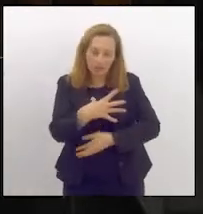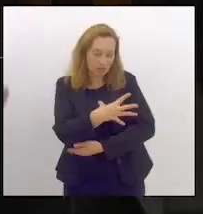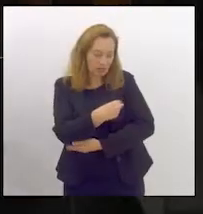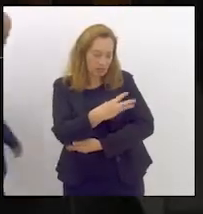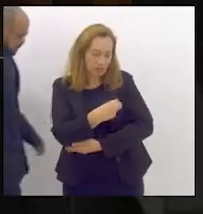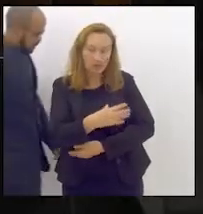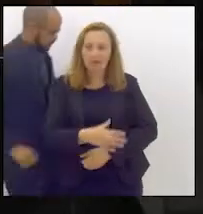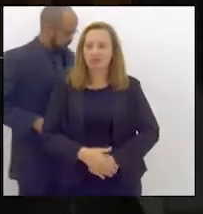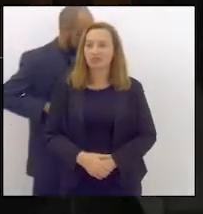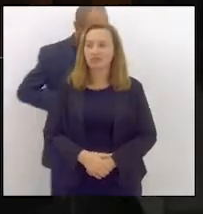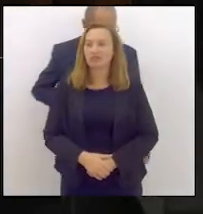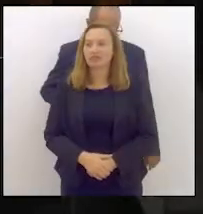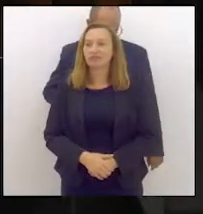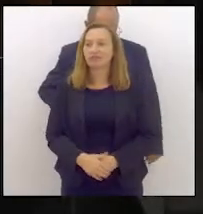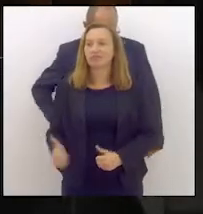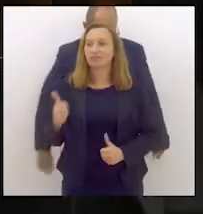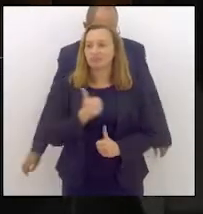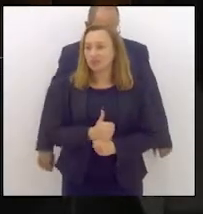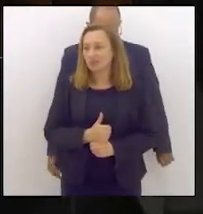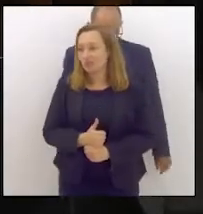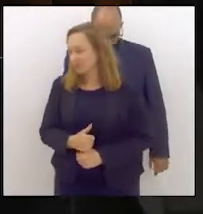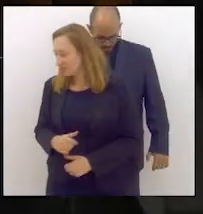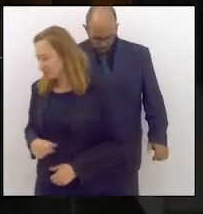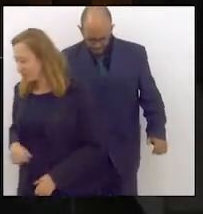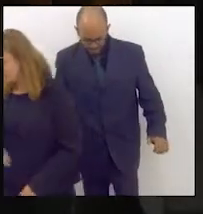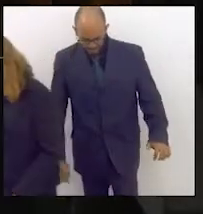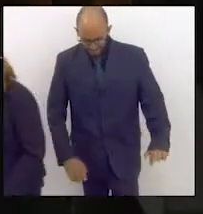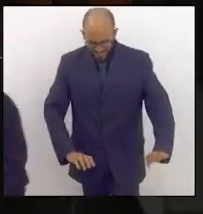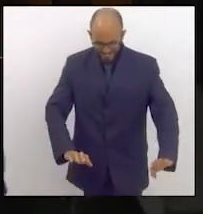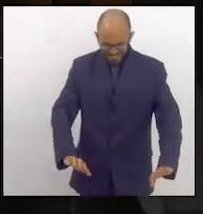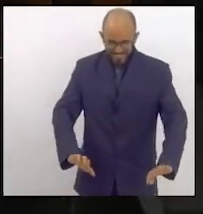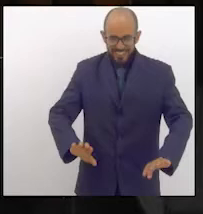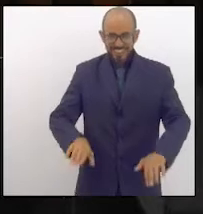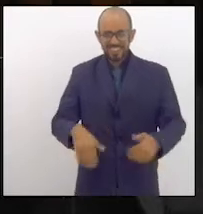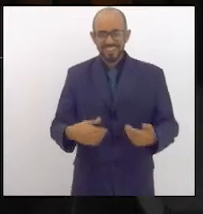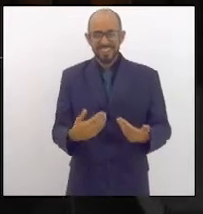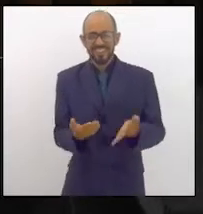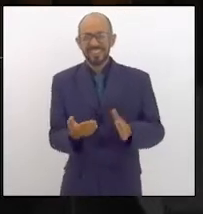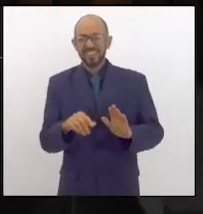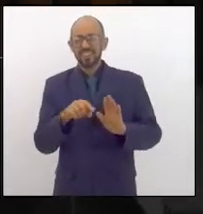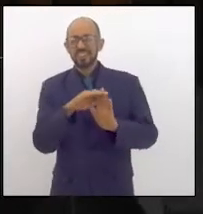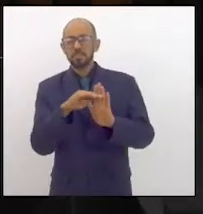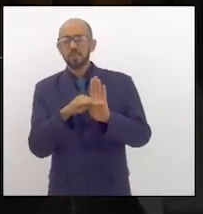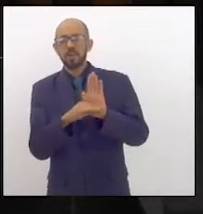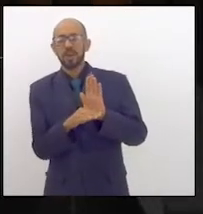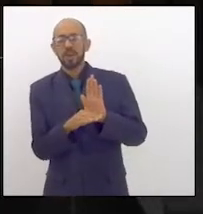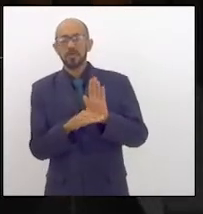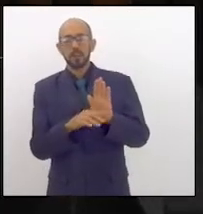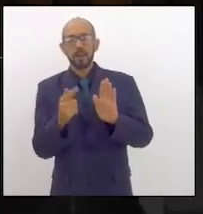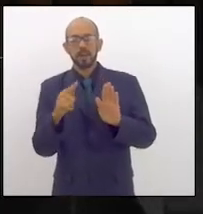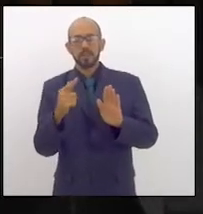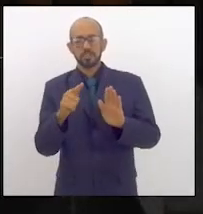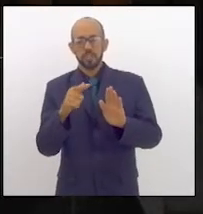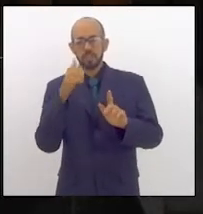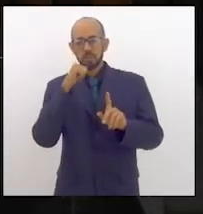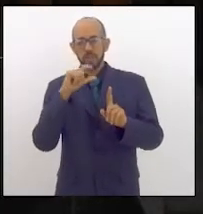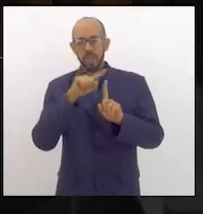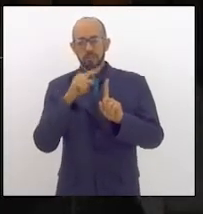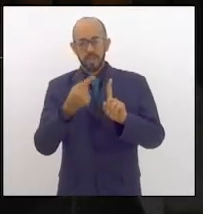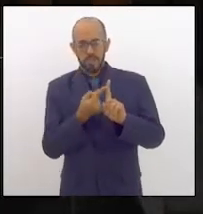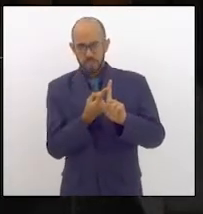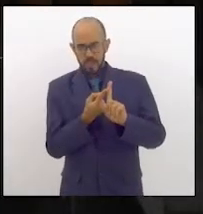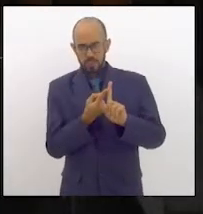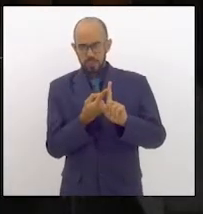puérpera o que que é isso esse é um programa para garantir que a mulher aqui engravida é